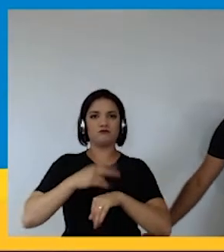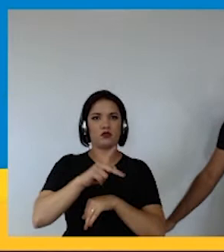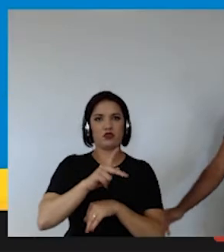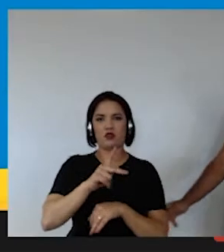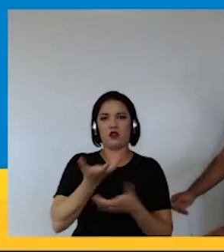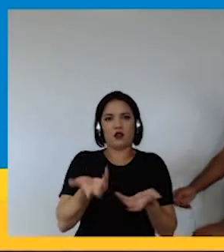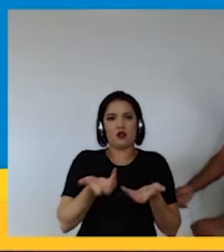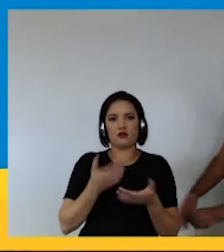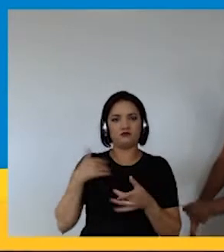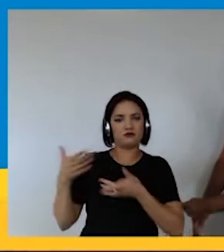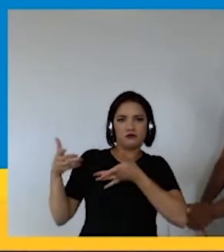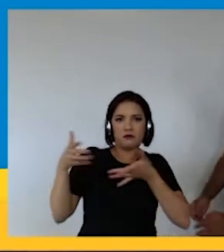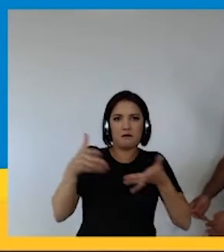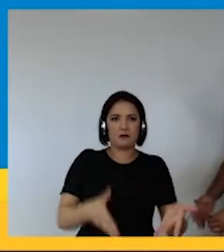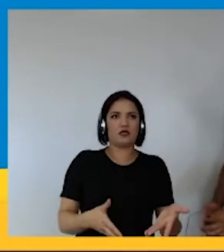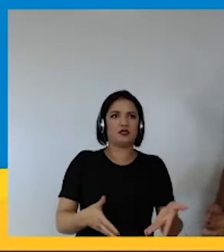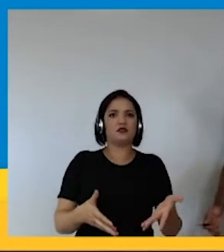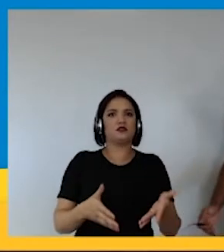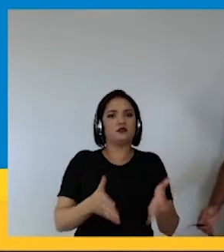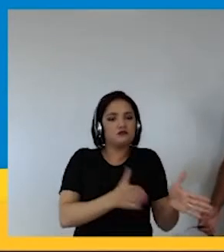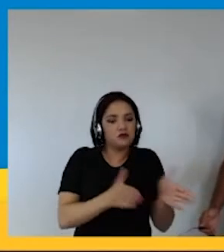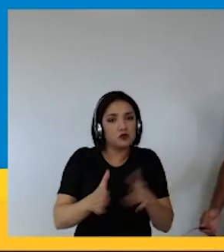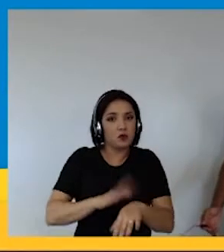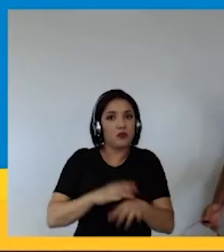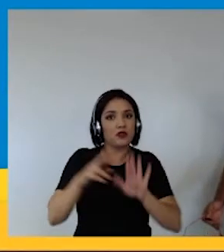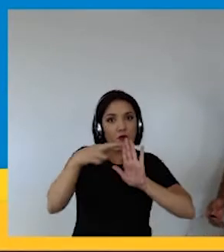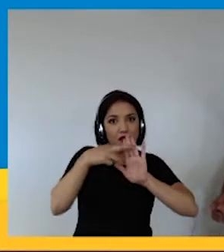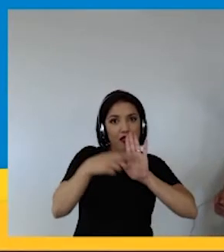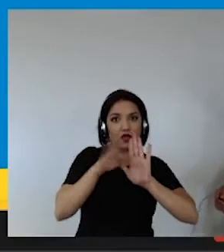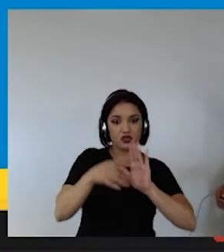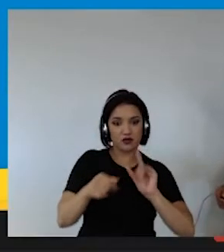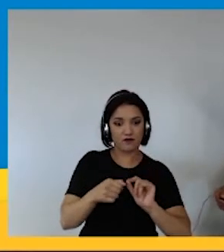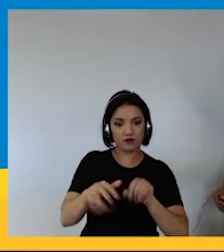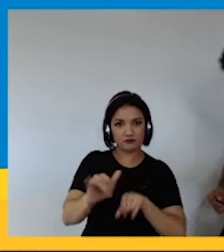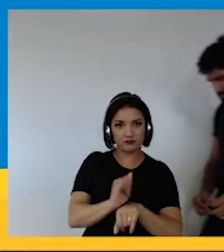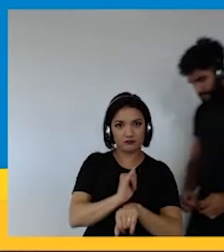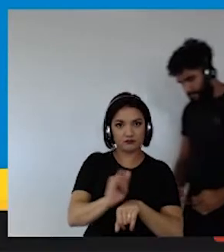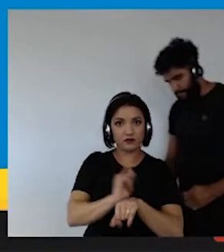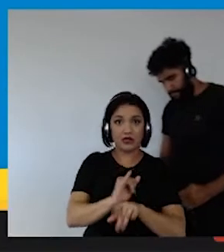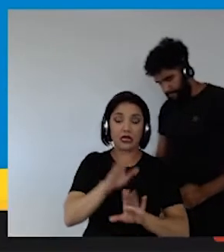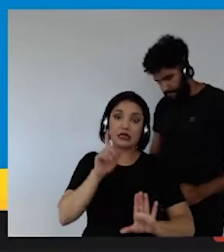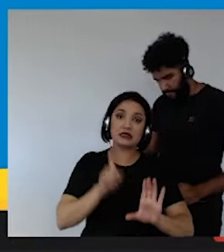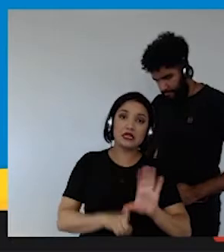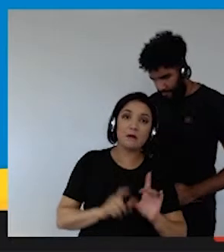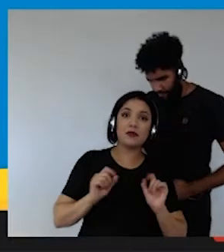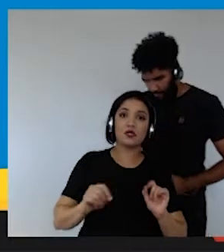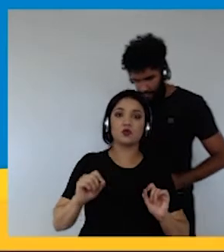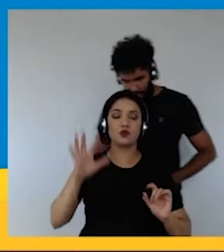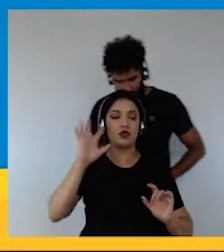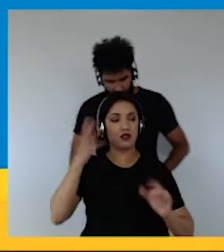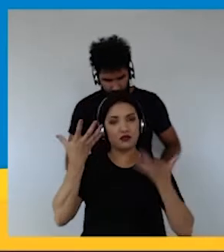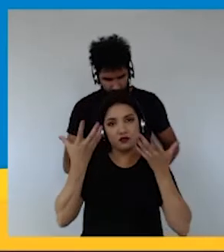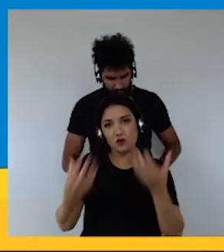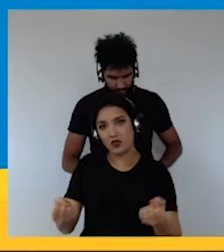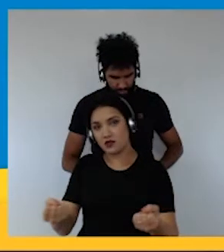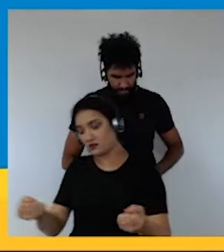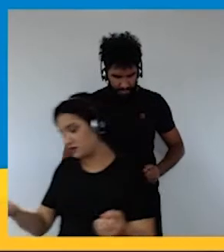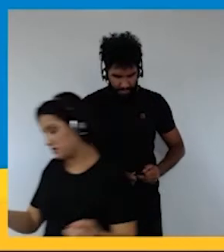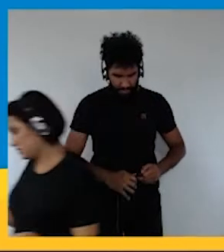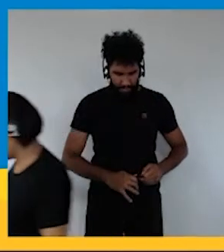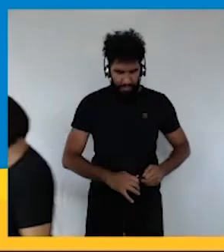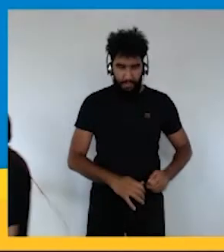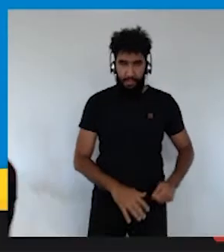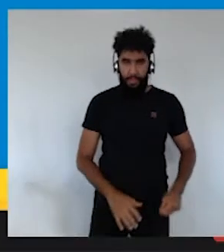partes que participam de procedimentos arbitrais. São regras que são codificadas, que dependem da anuência direta das partes